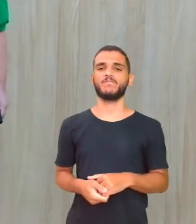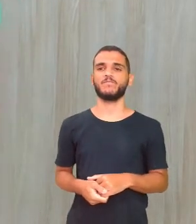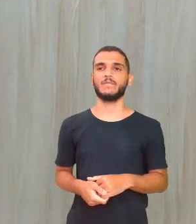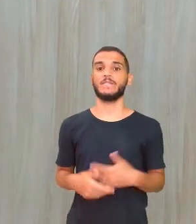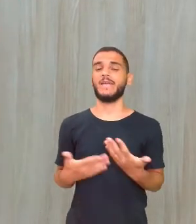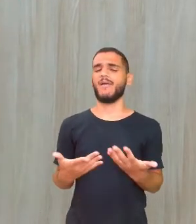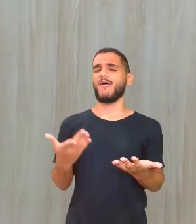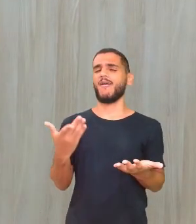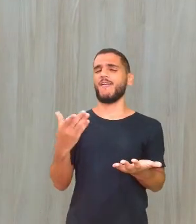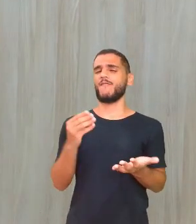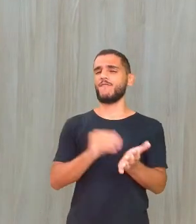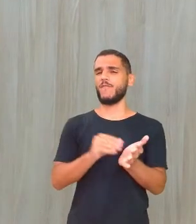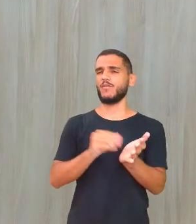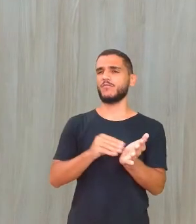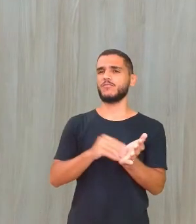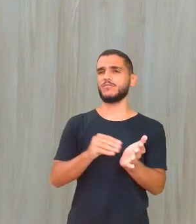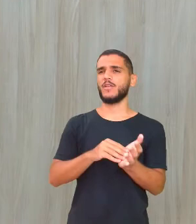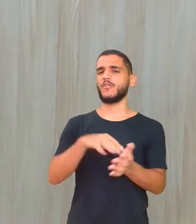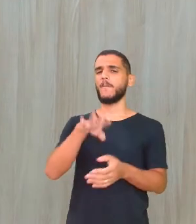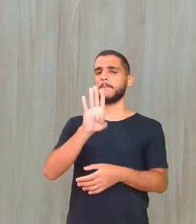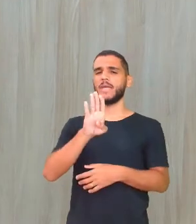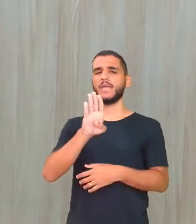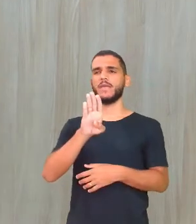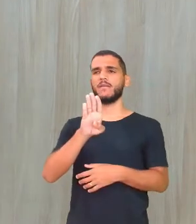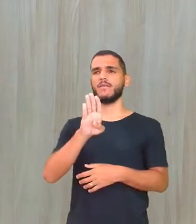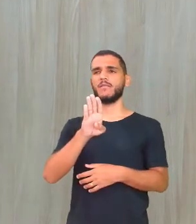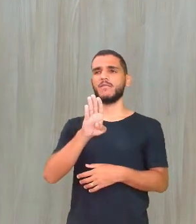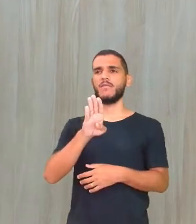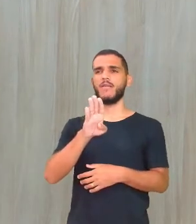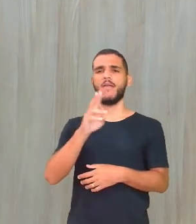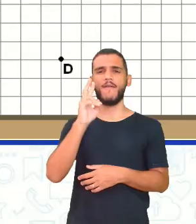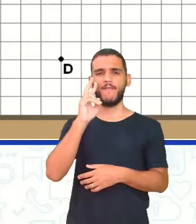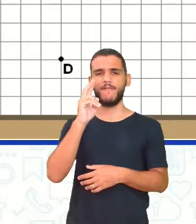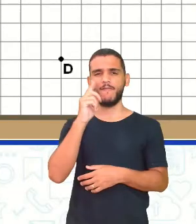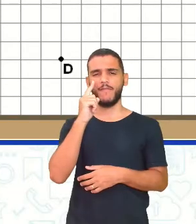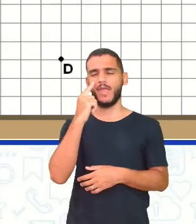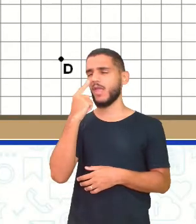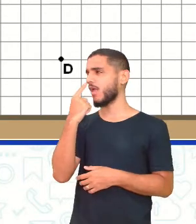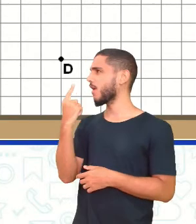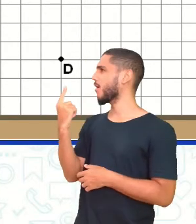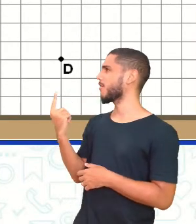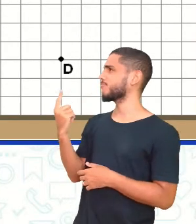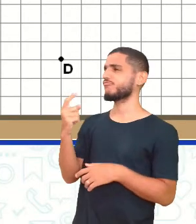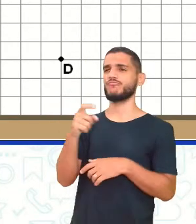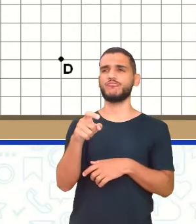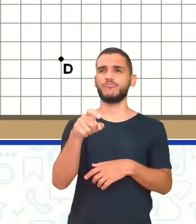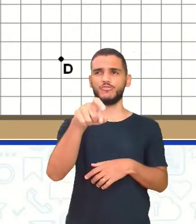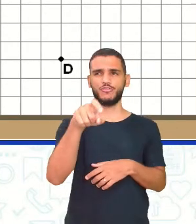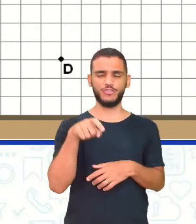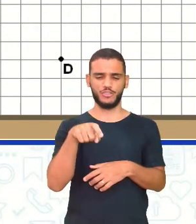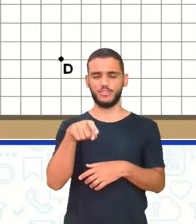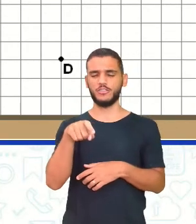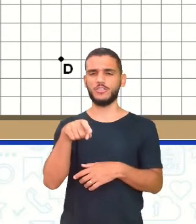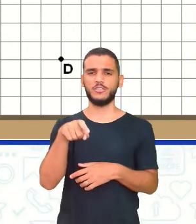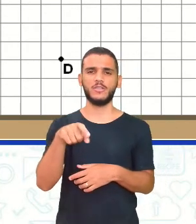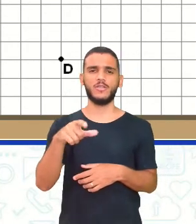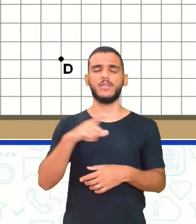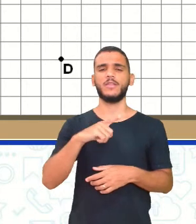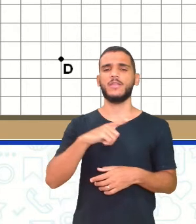ficou faltando o ponto B. Olha só o X, onde é que está? Ponto B, o X, quando eu faço